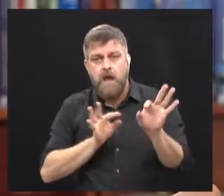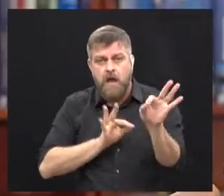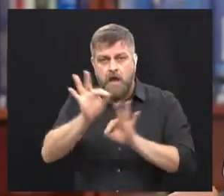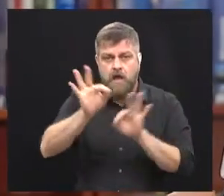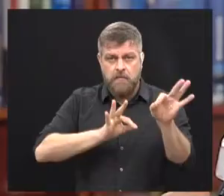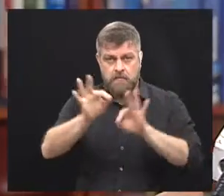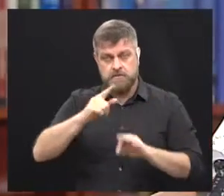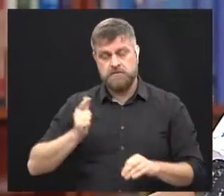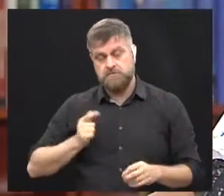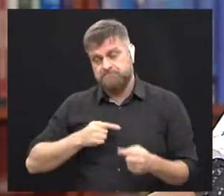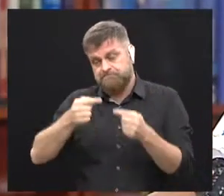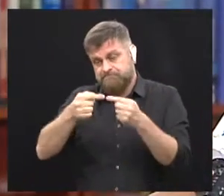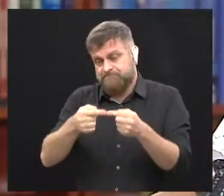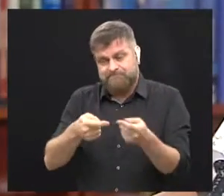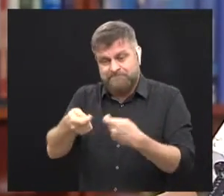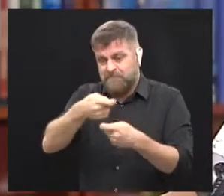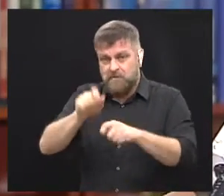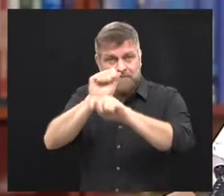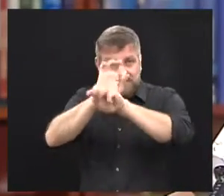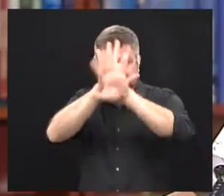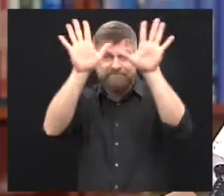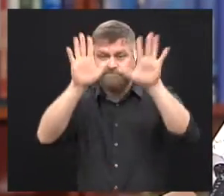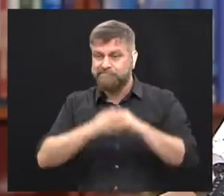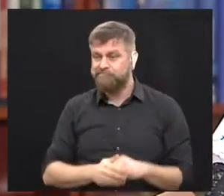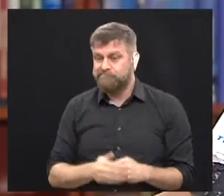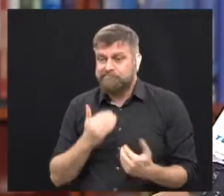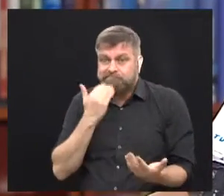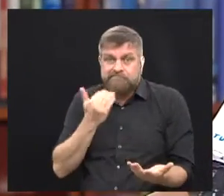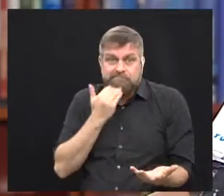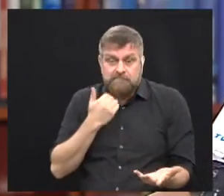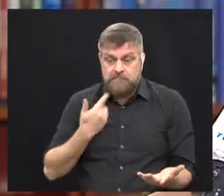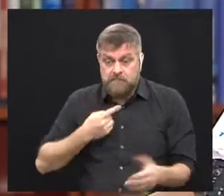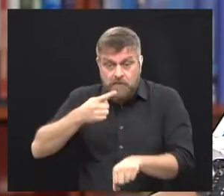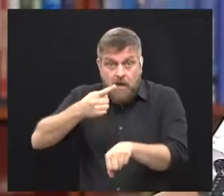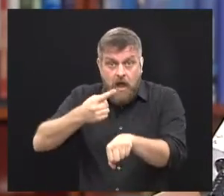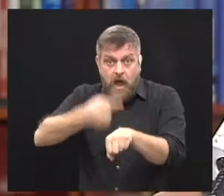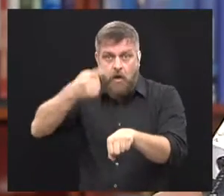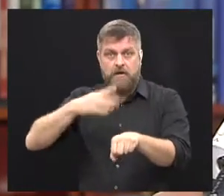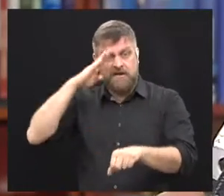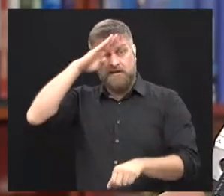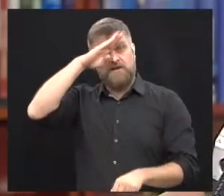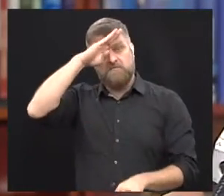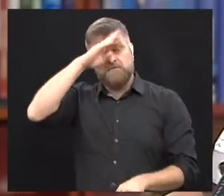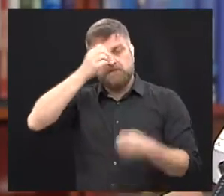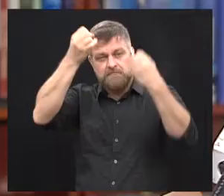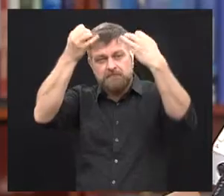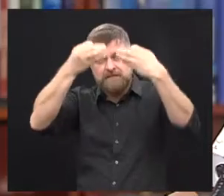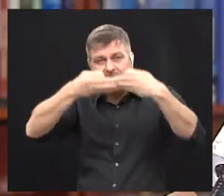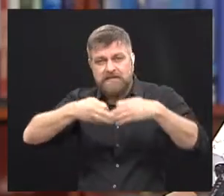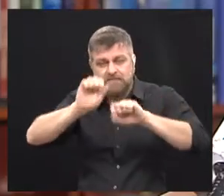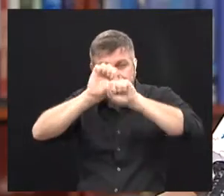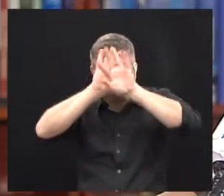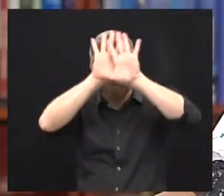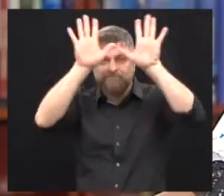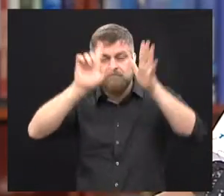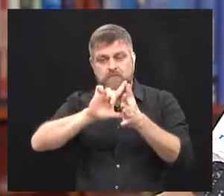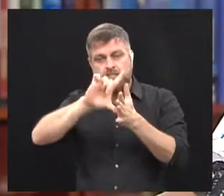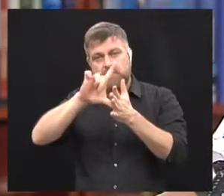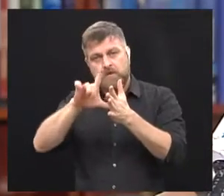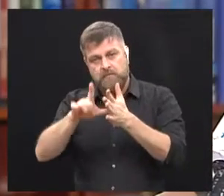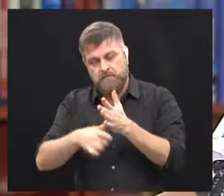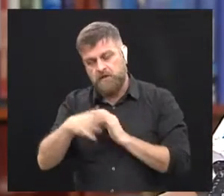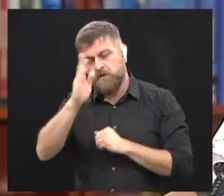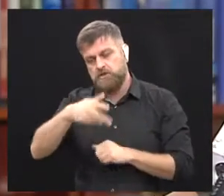atinentes à economia que não ficou muito claro o que ele ia fazer. Então, esse é o momento dele, por exemplo, esclarecer melhor, agora passada aí